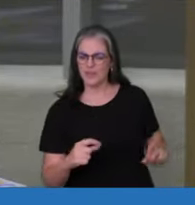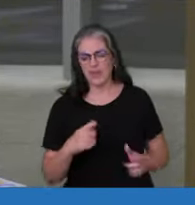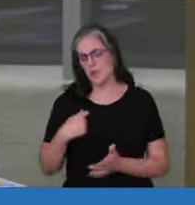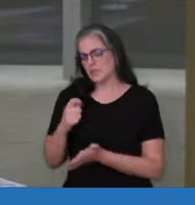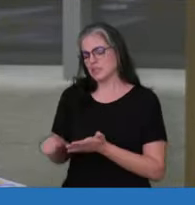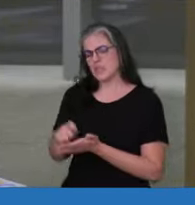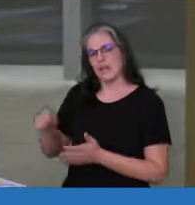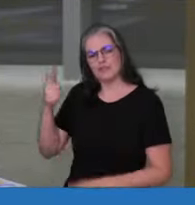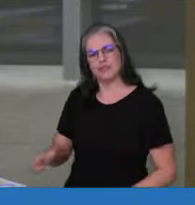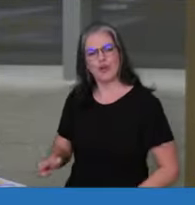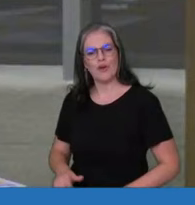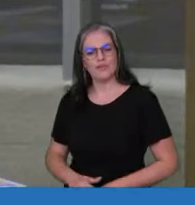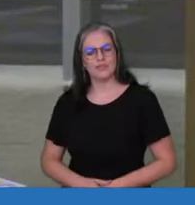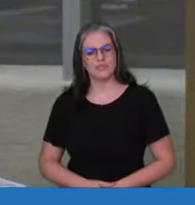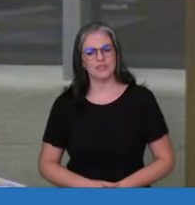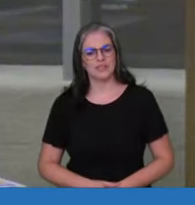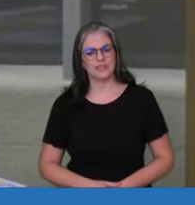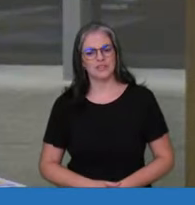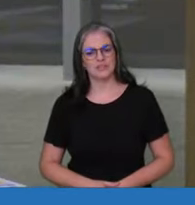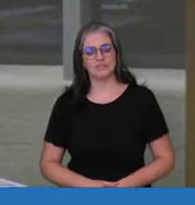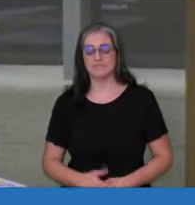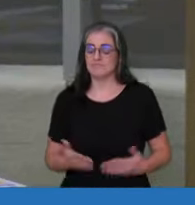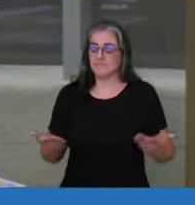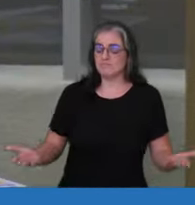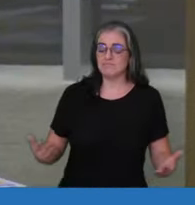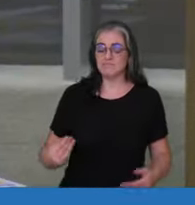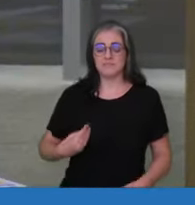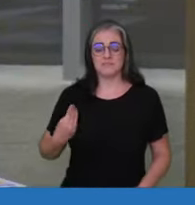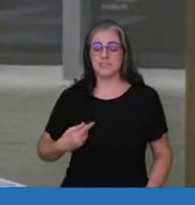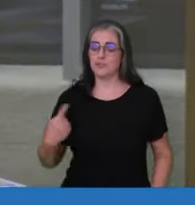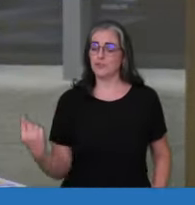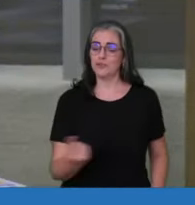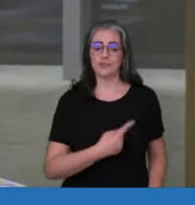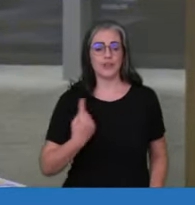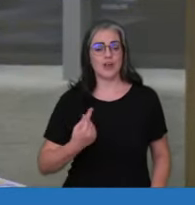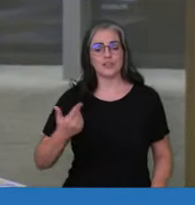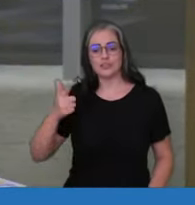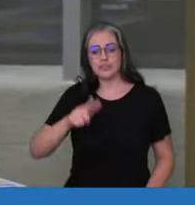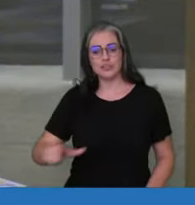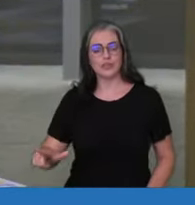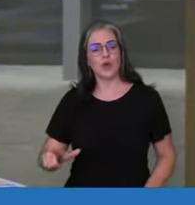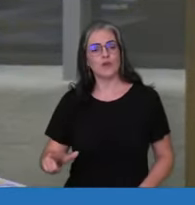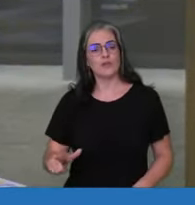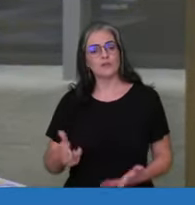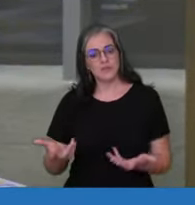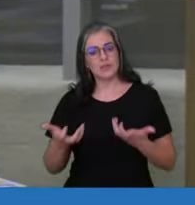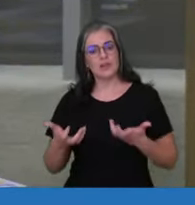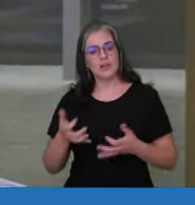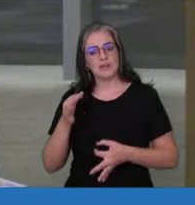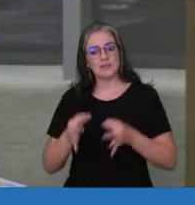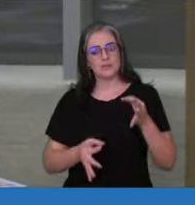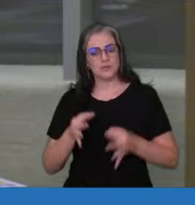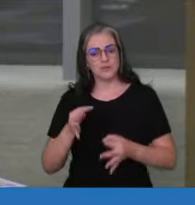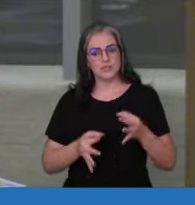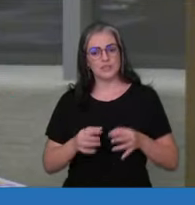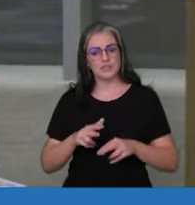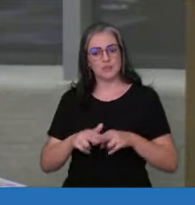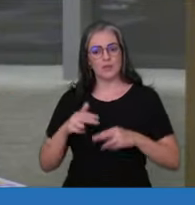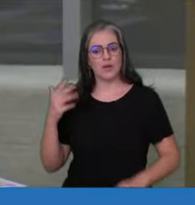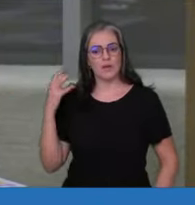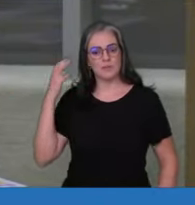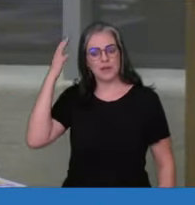de repente, estamos aqui de novo para fazer justiça por Marielle e